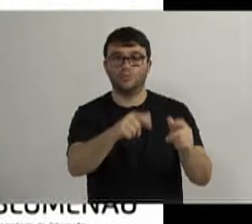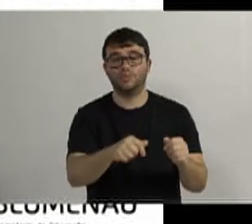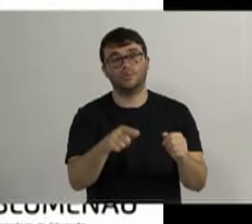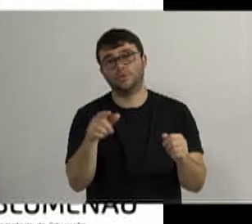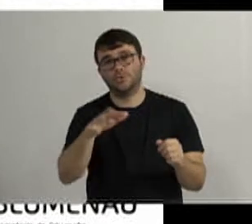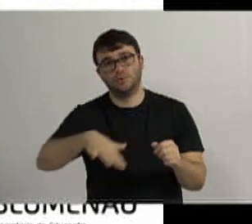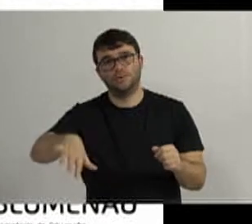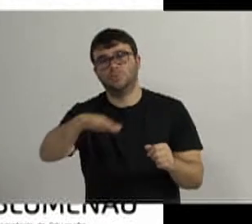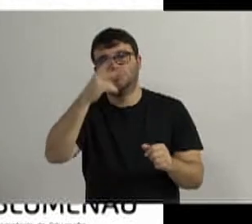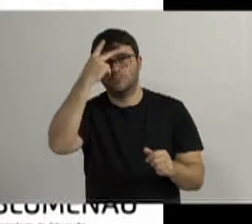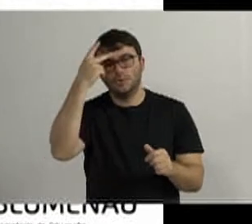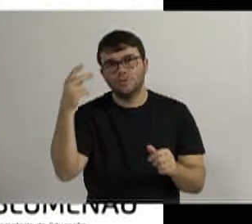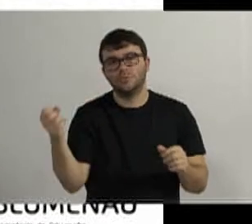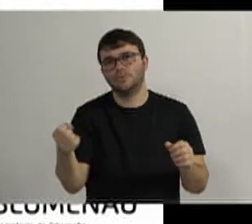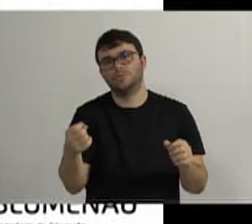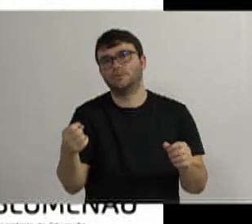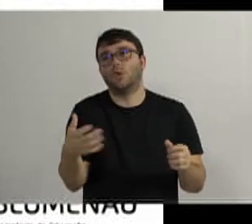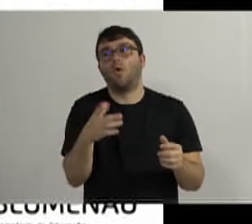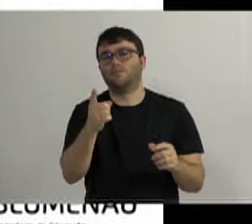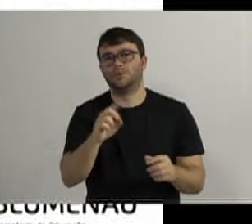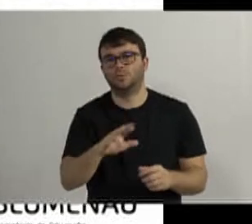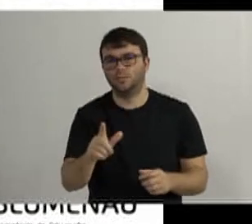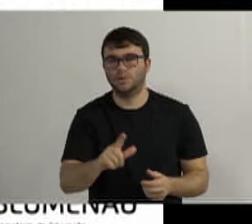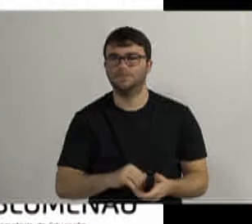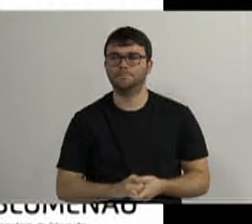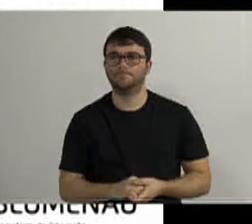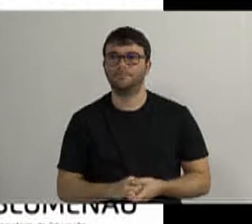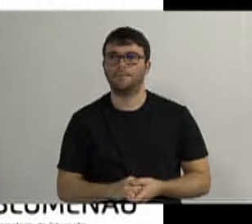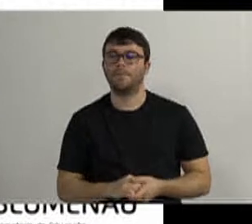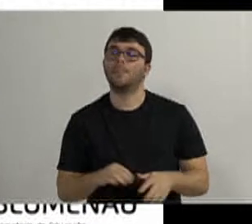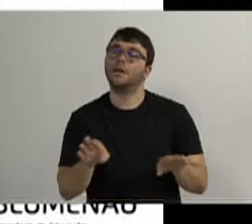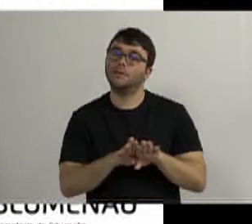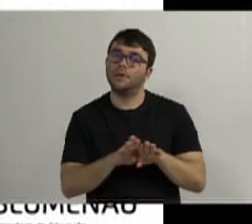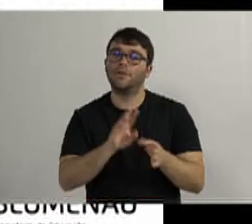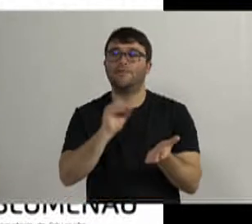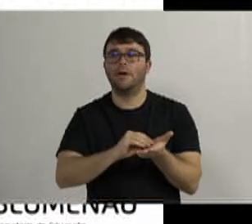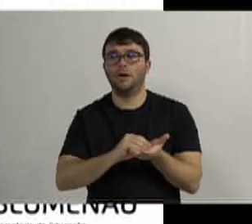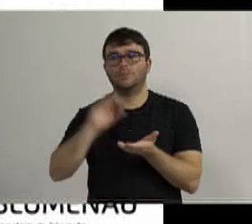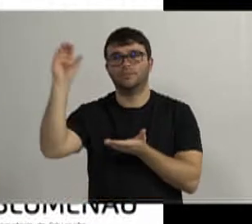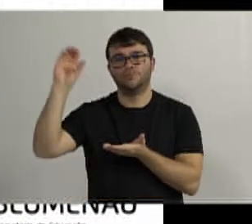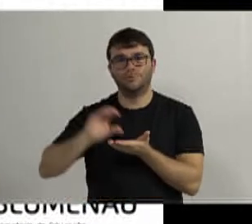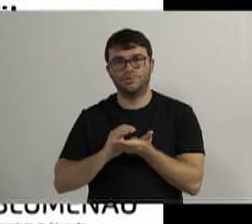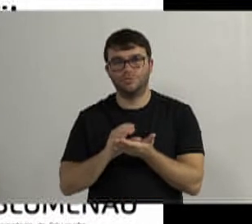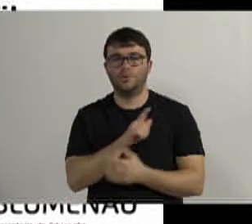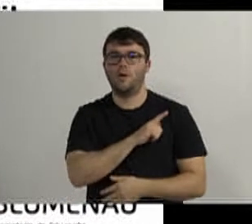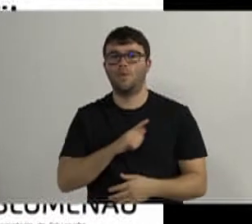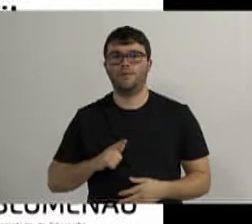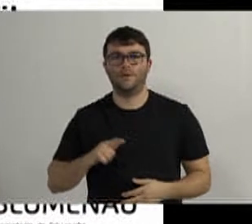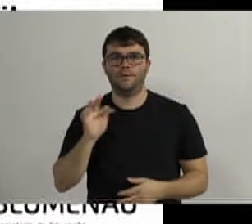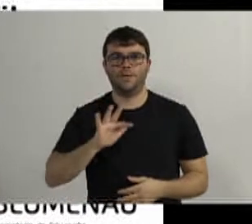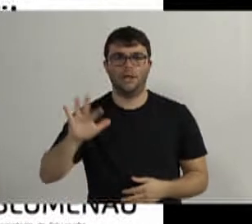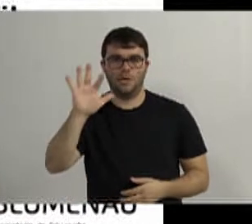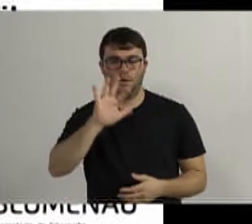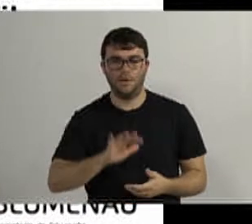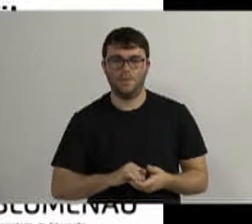novidade em relação ao município não e finalmente é falta de recursos do Governo Federal